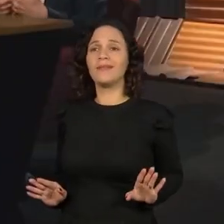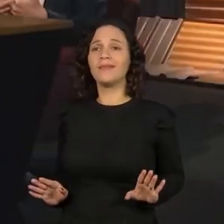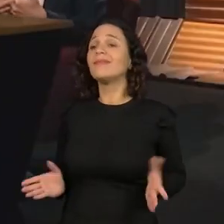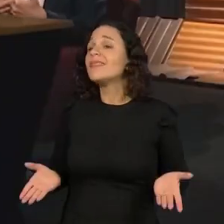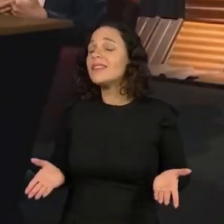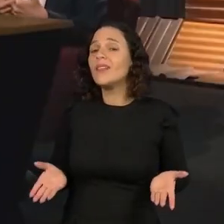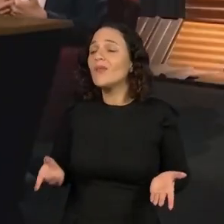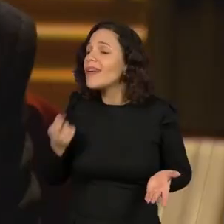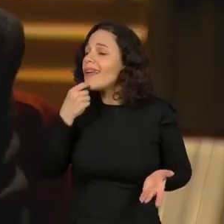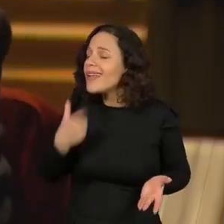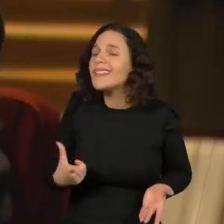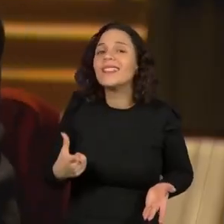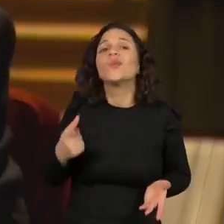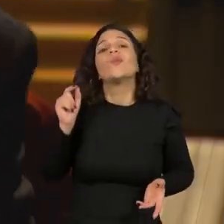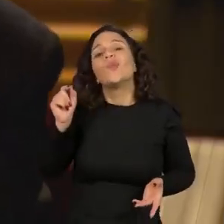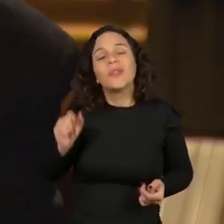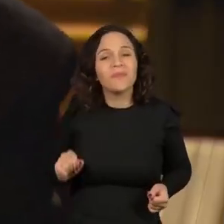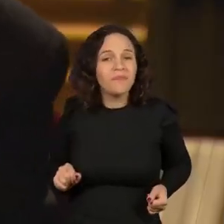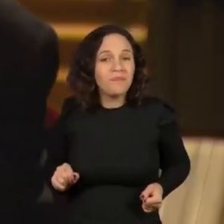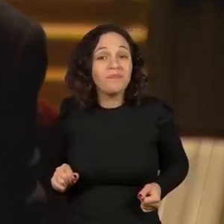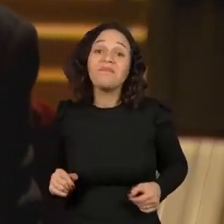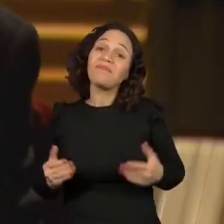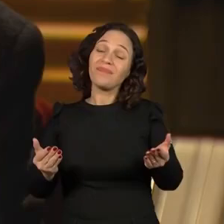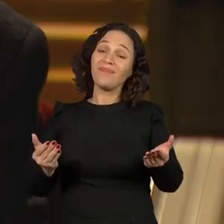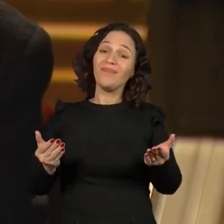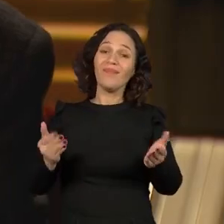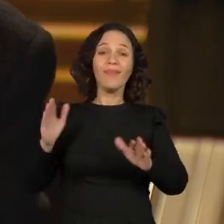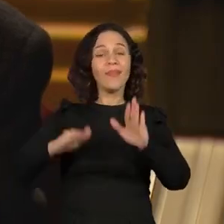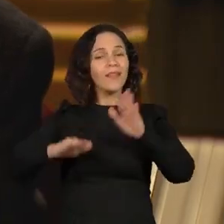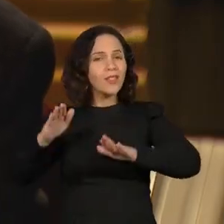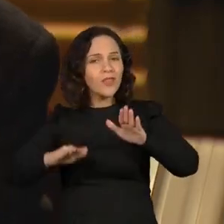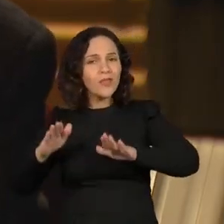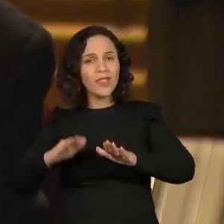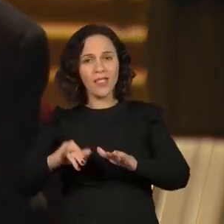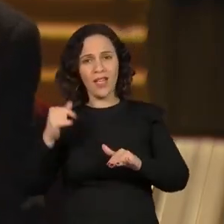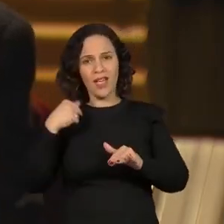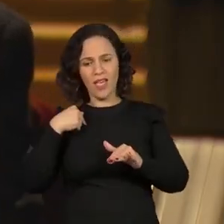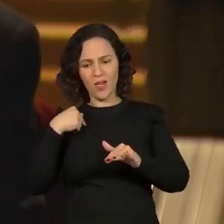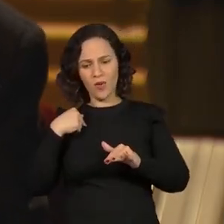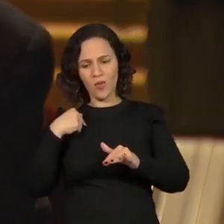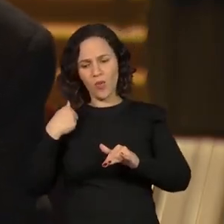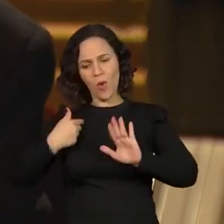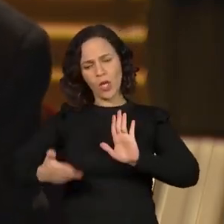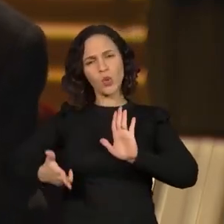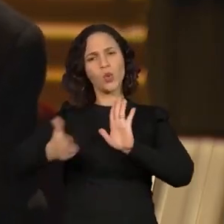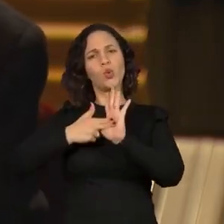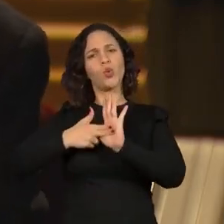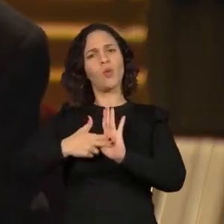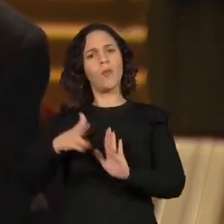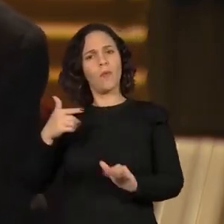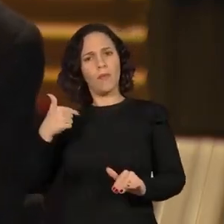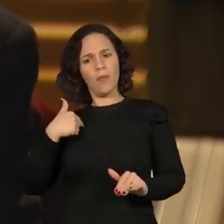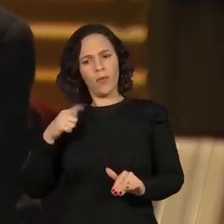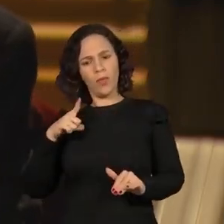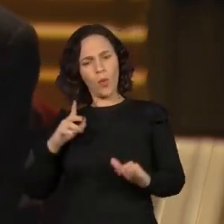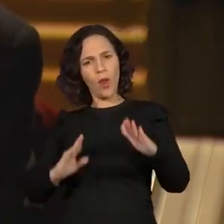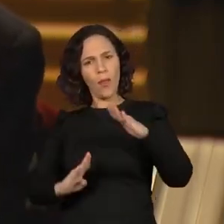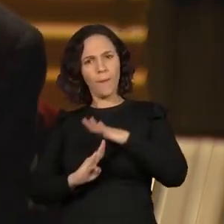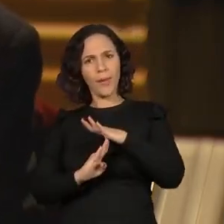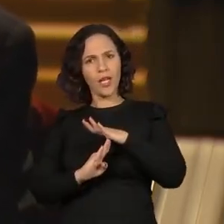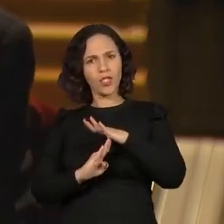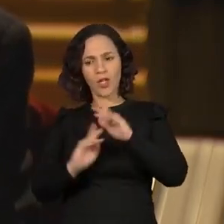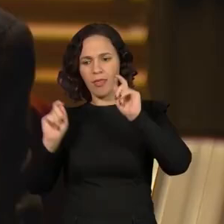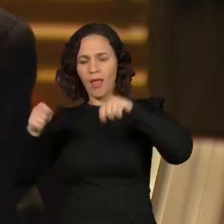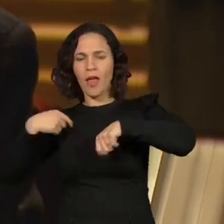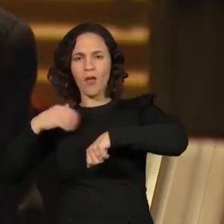a graça disso é na hora que você joga Limpo com você mesmo sobre os limites do que você consegue